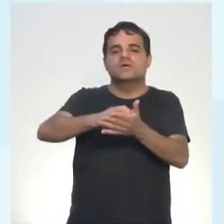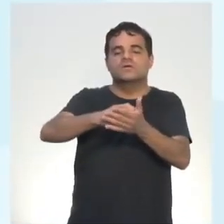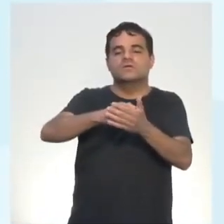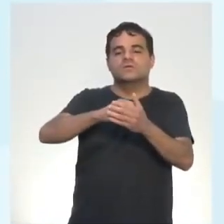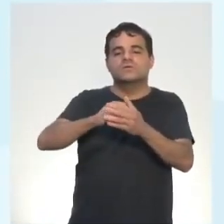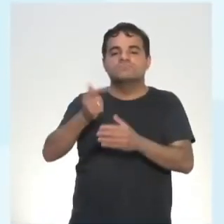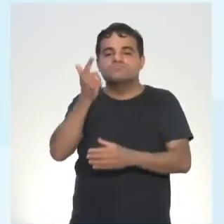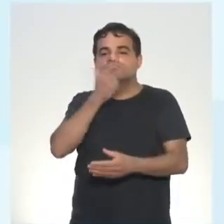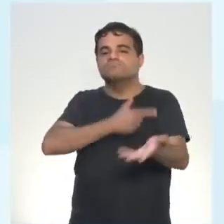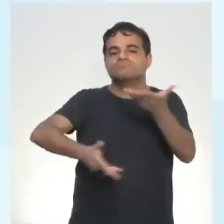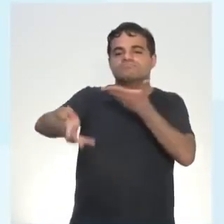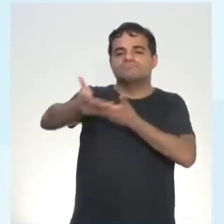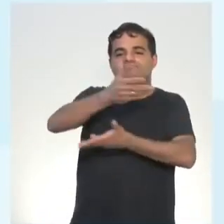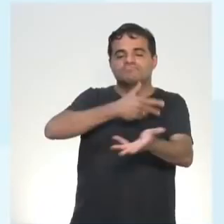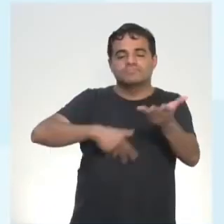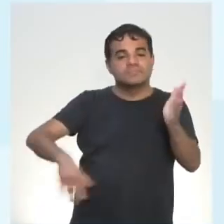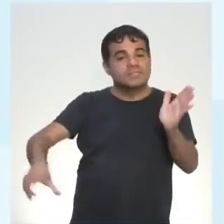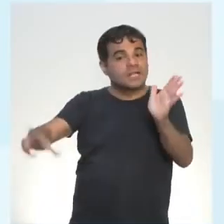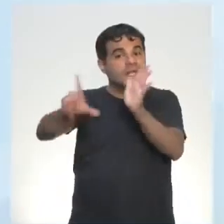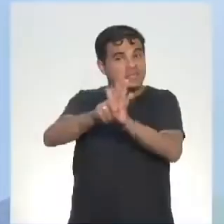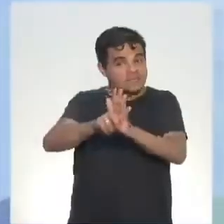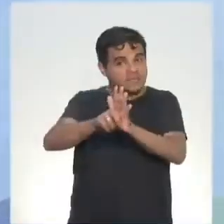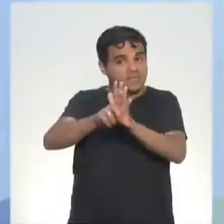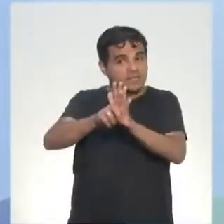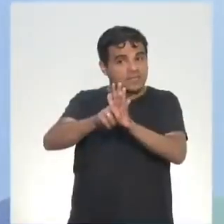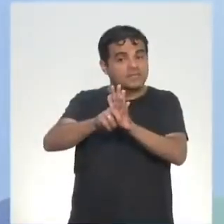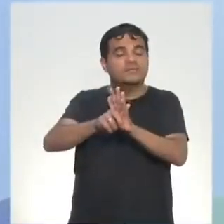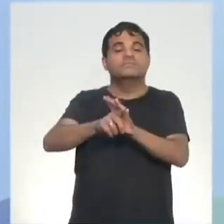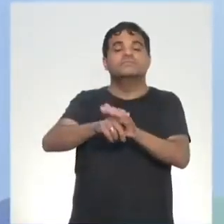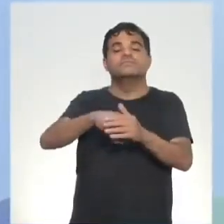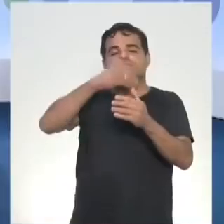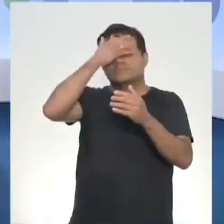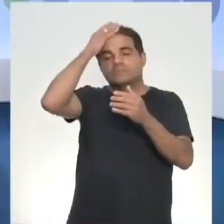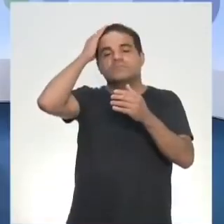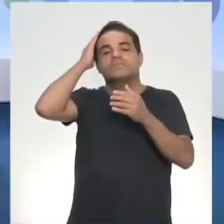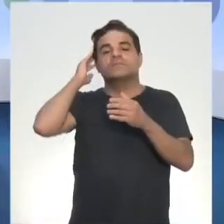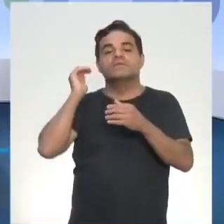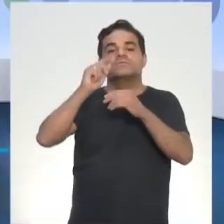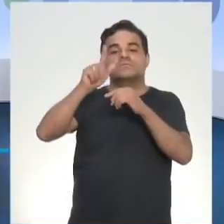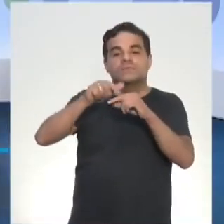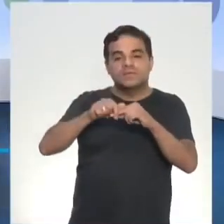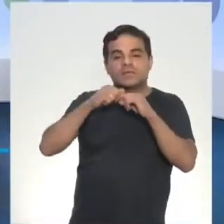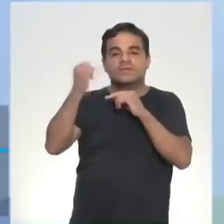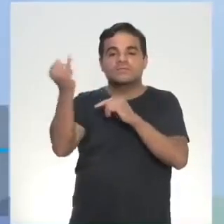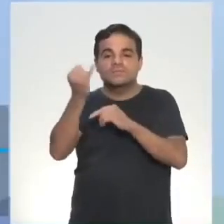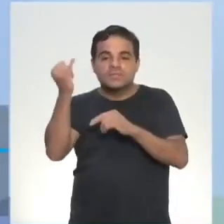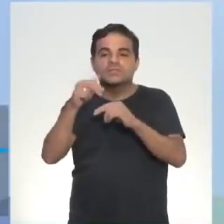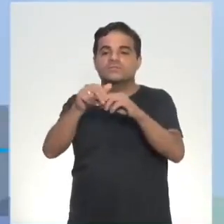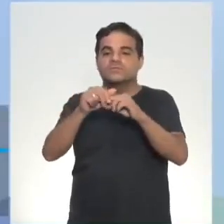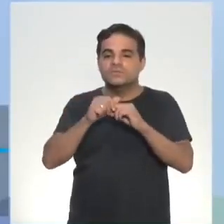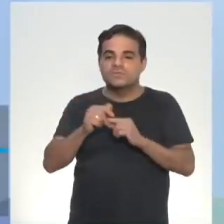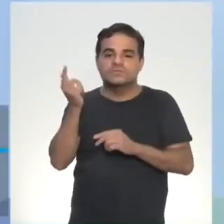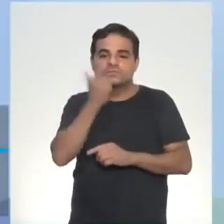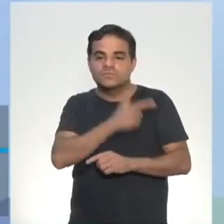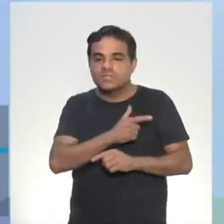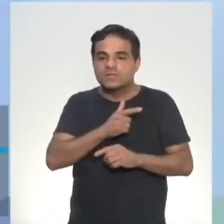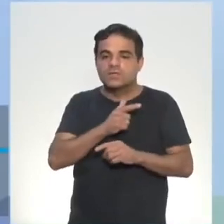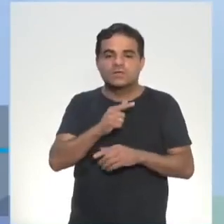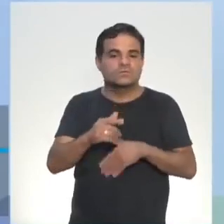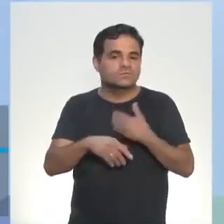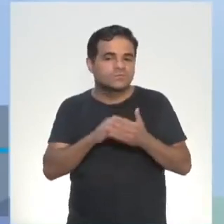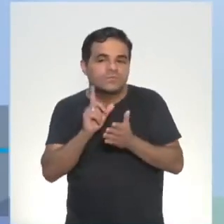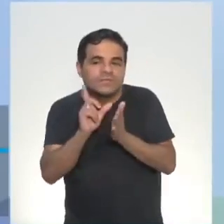conseguiram resgatar as leis de Mendel. E aí, Isso que é então, importante, né? exato, por causa disso ele conseguiu o reconhecimento,